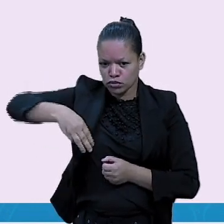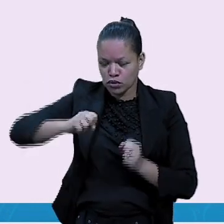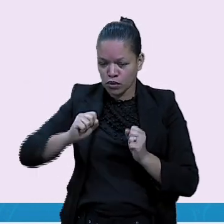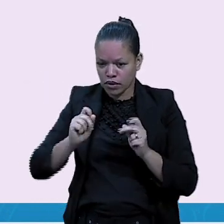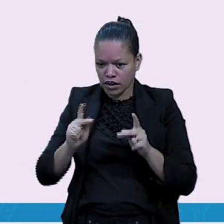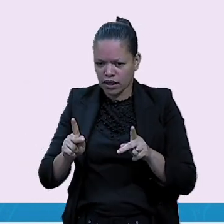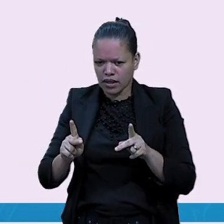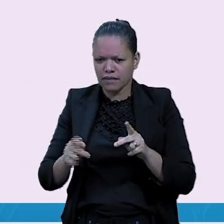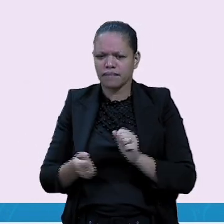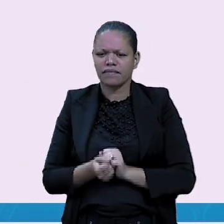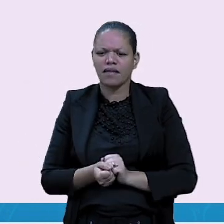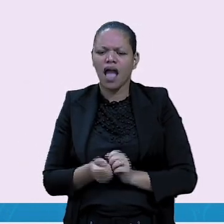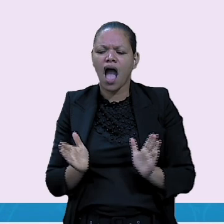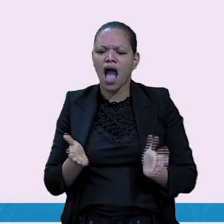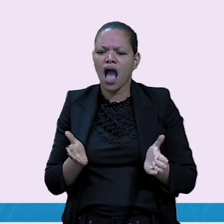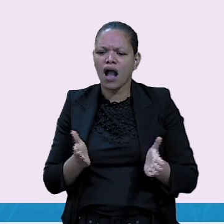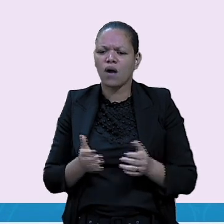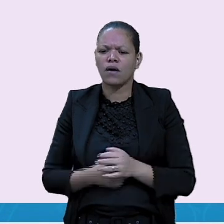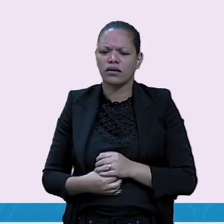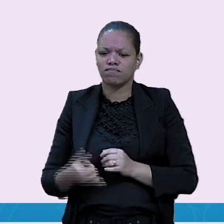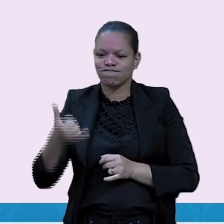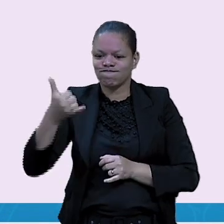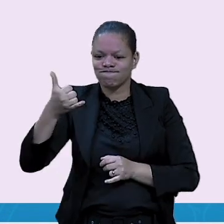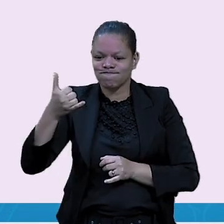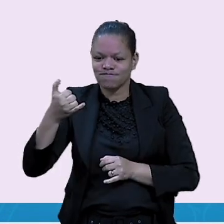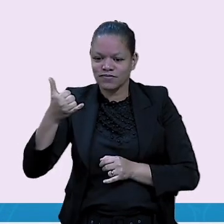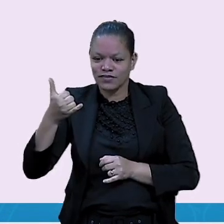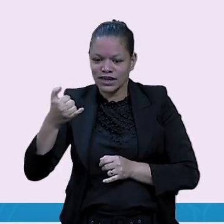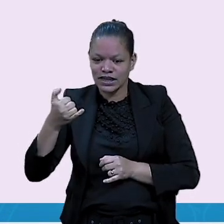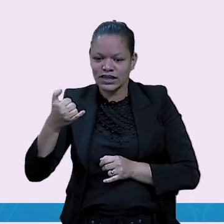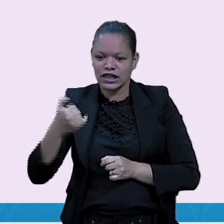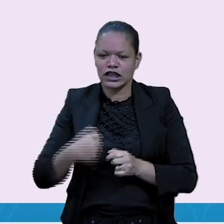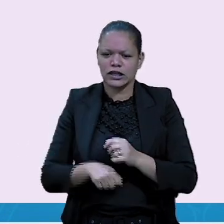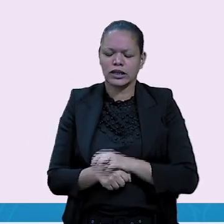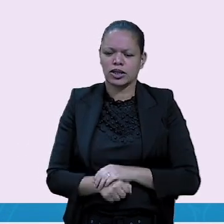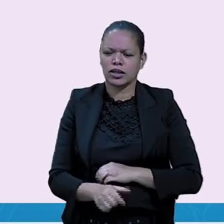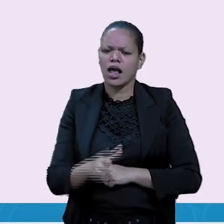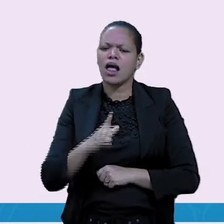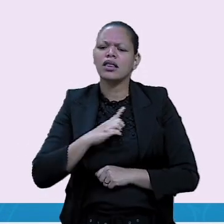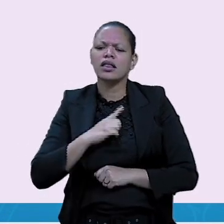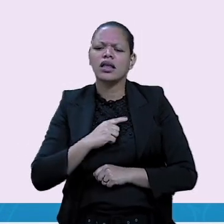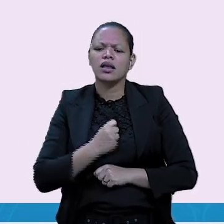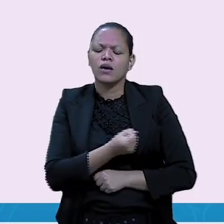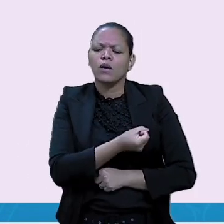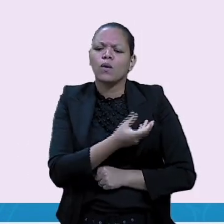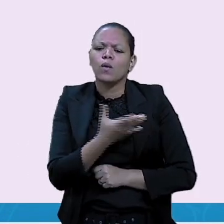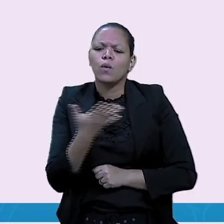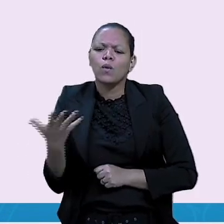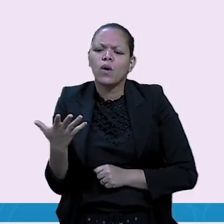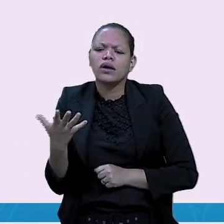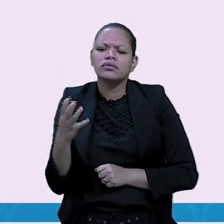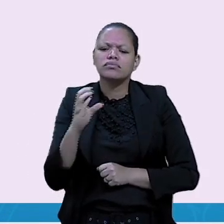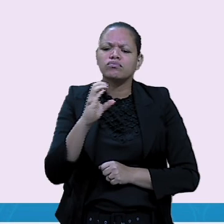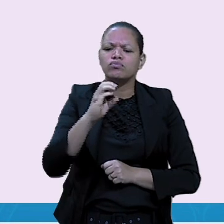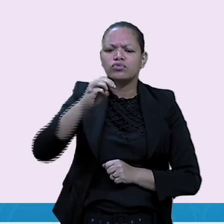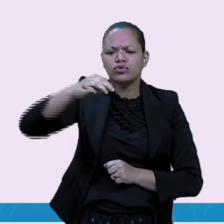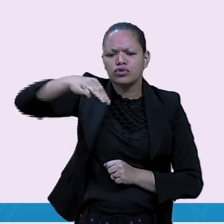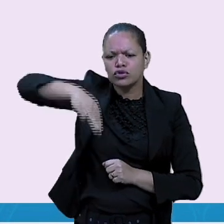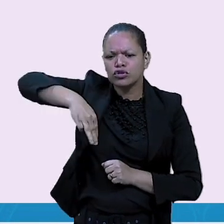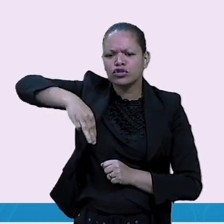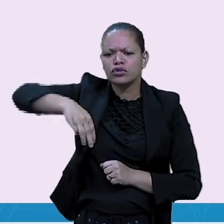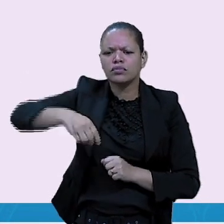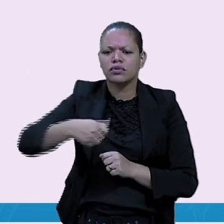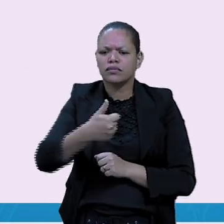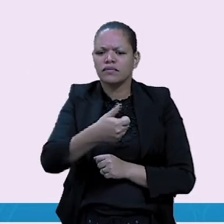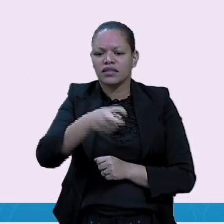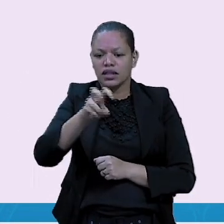até o fim, ó. Ela parou no 15. Então, a caneta tem 15 centímetros. E por